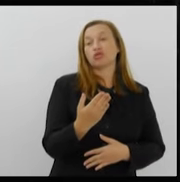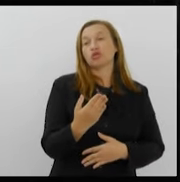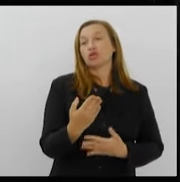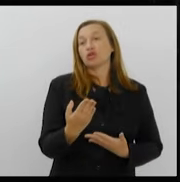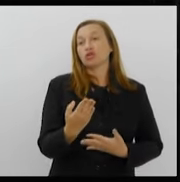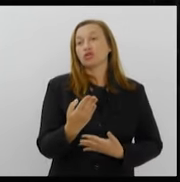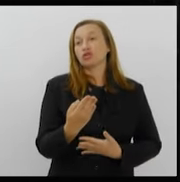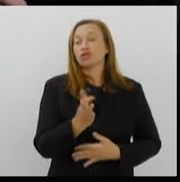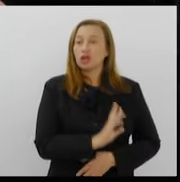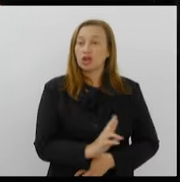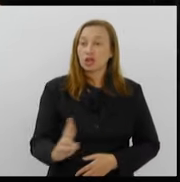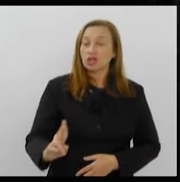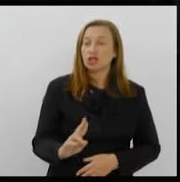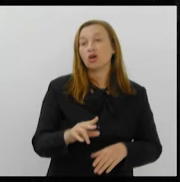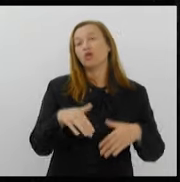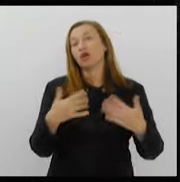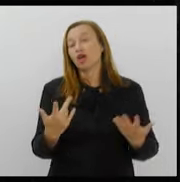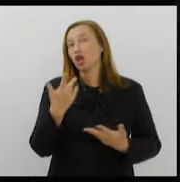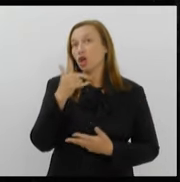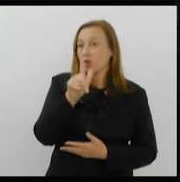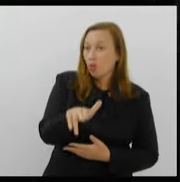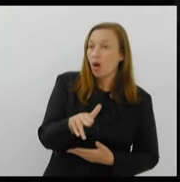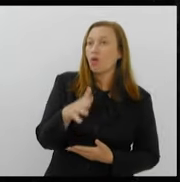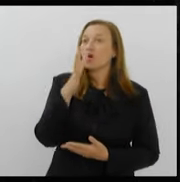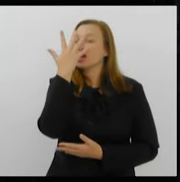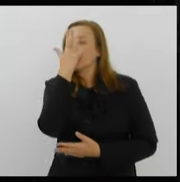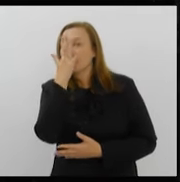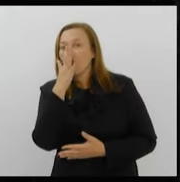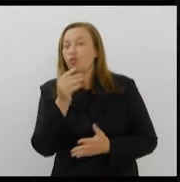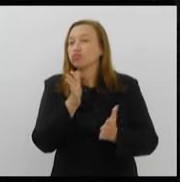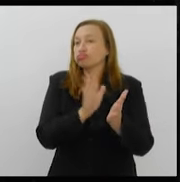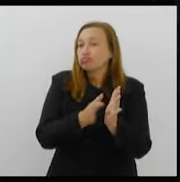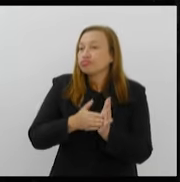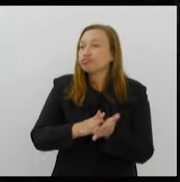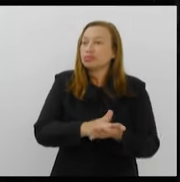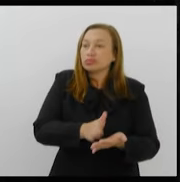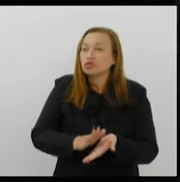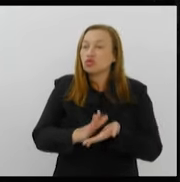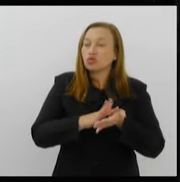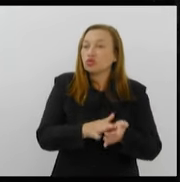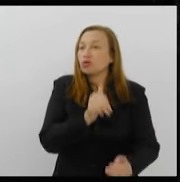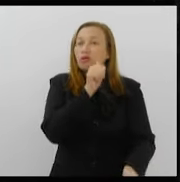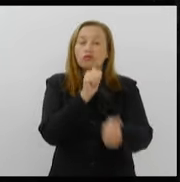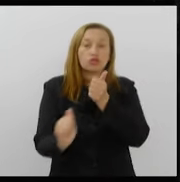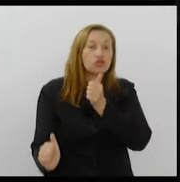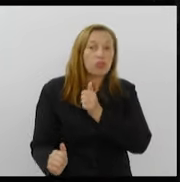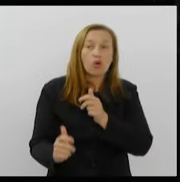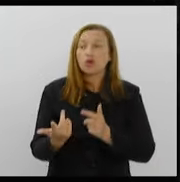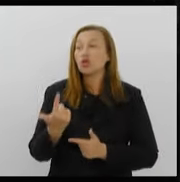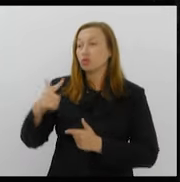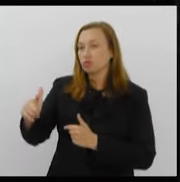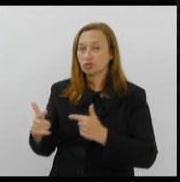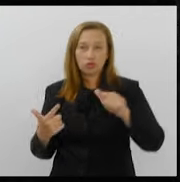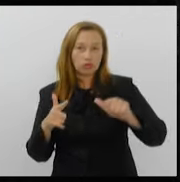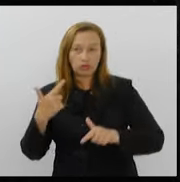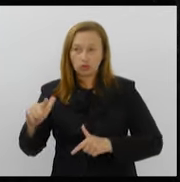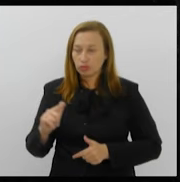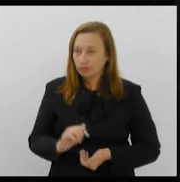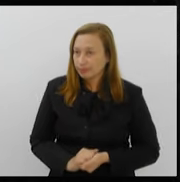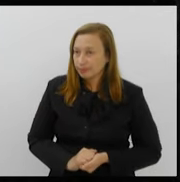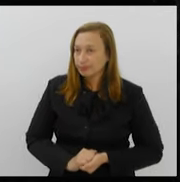é o carnaval, como é o samba, o futebol e etc.